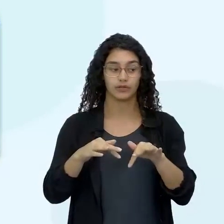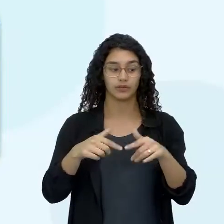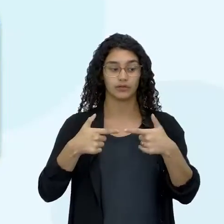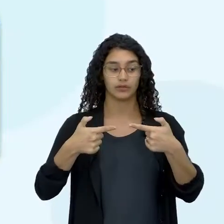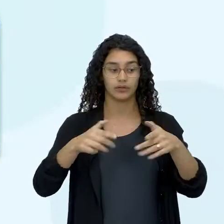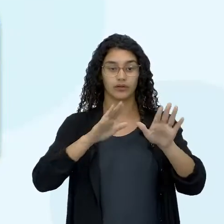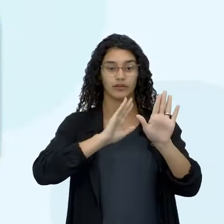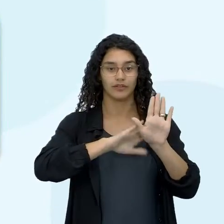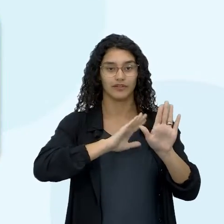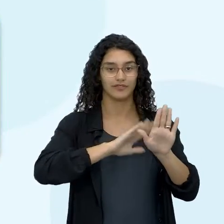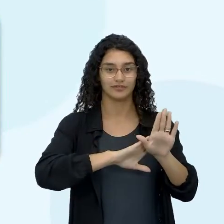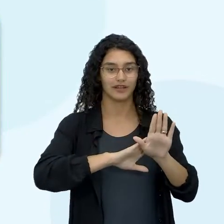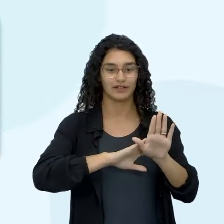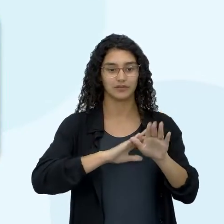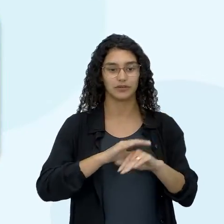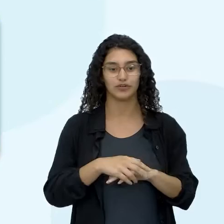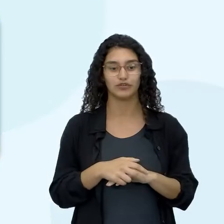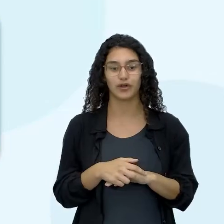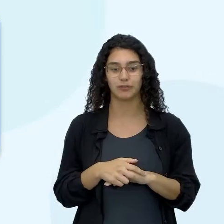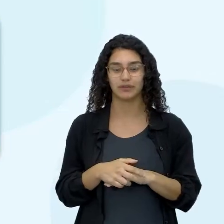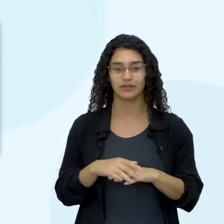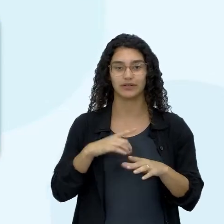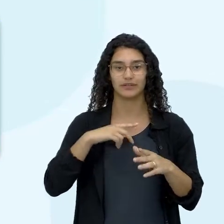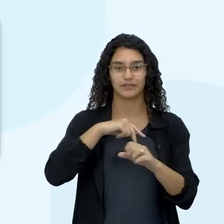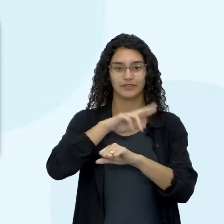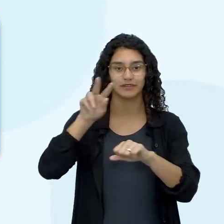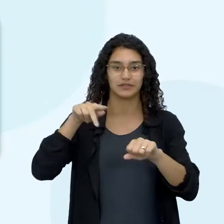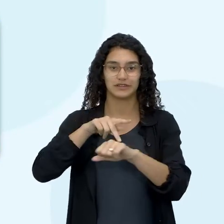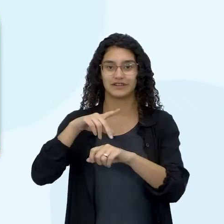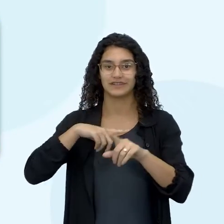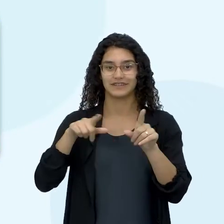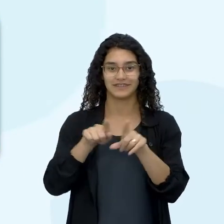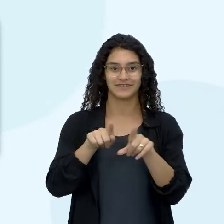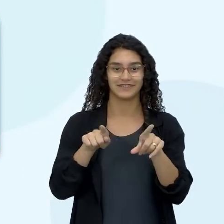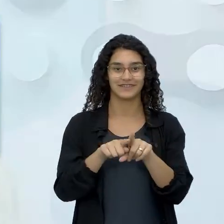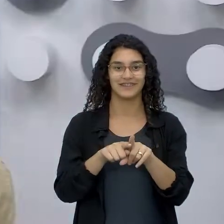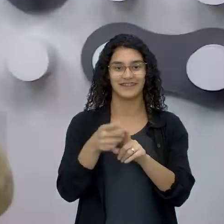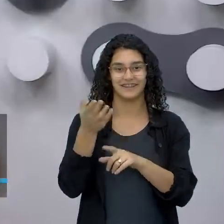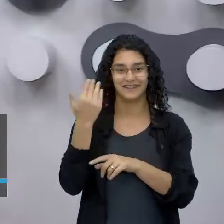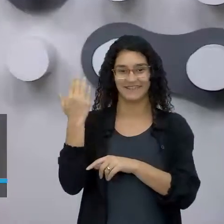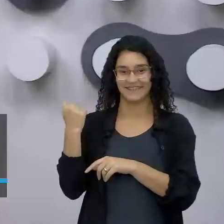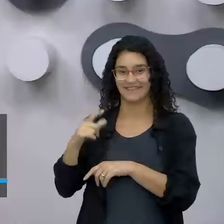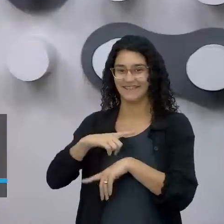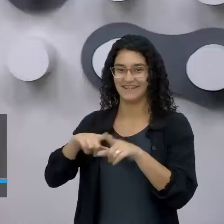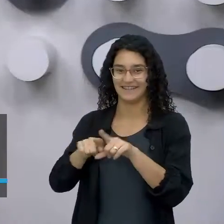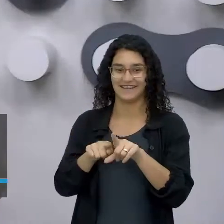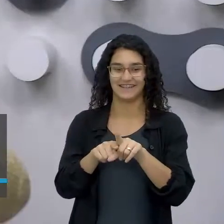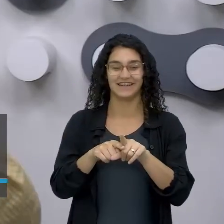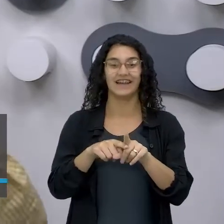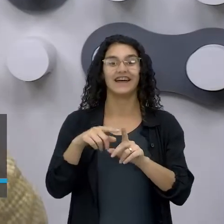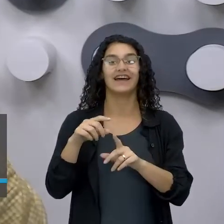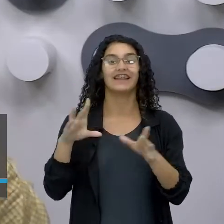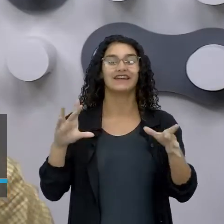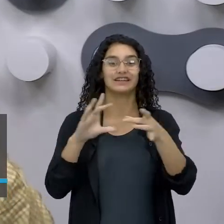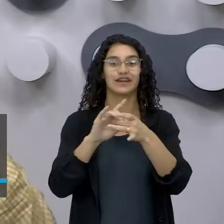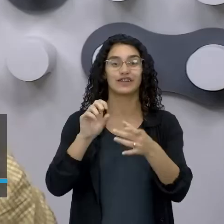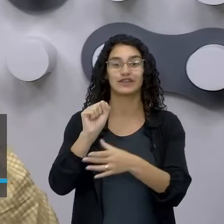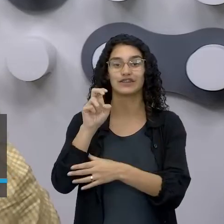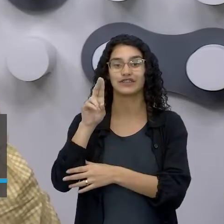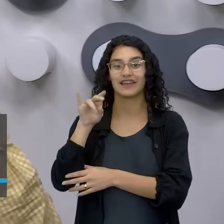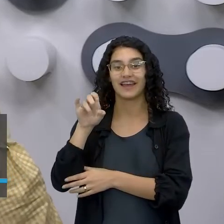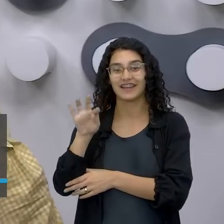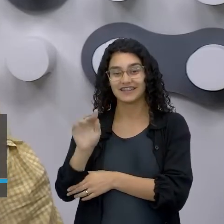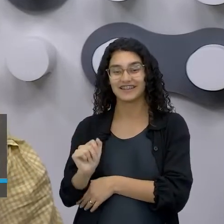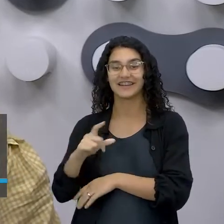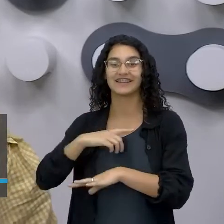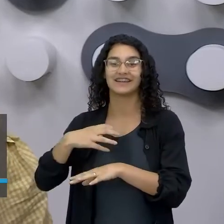Fria, quando os ex-países, né, os países da zona soviética serão integrados de